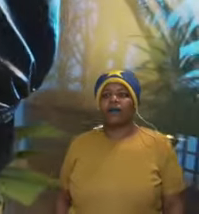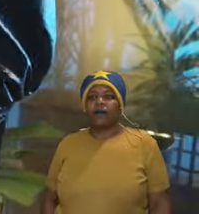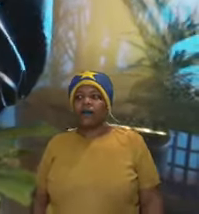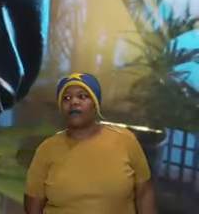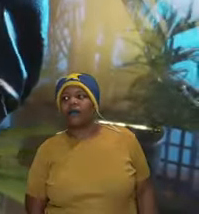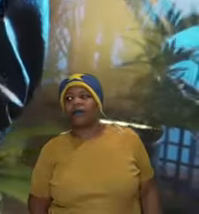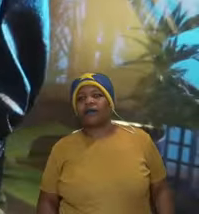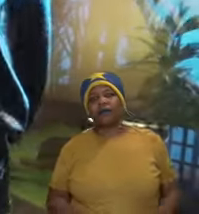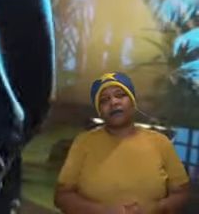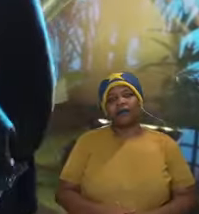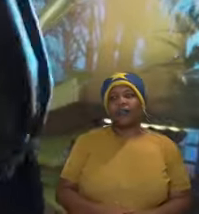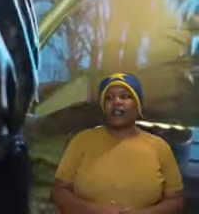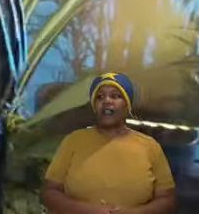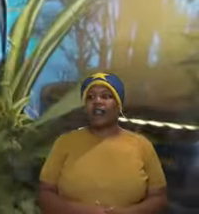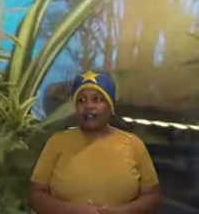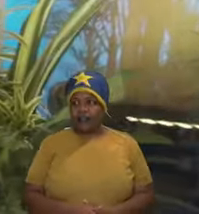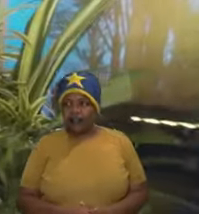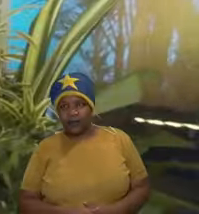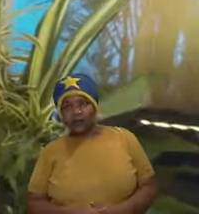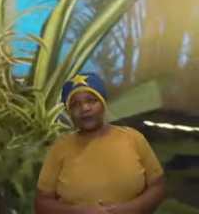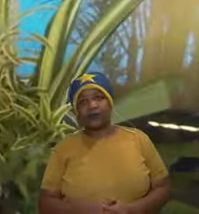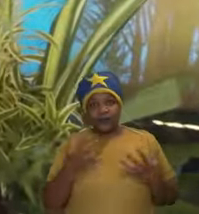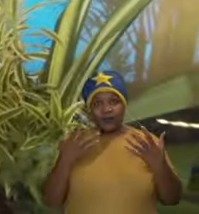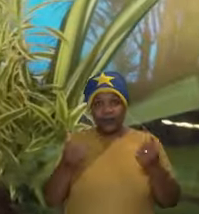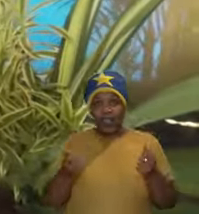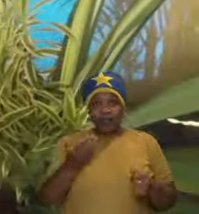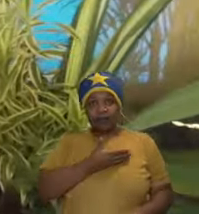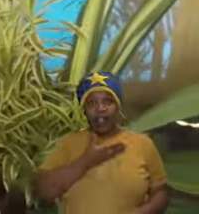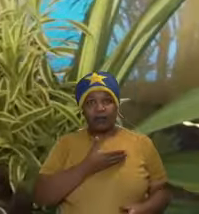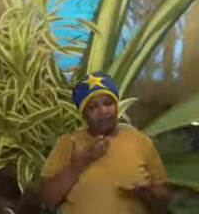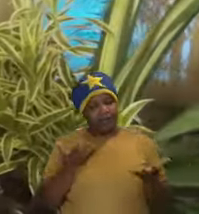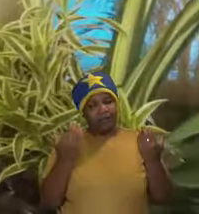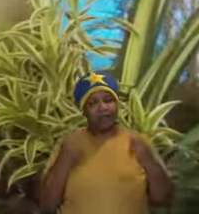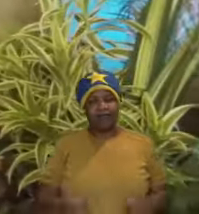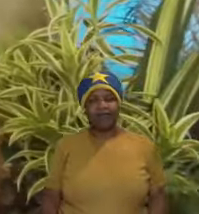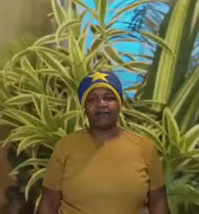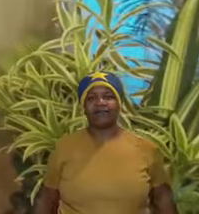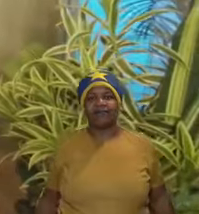Bora. Vixe. Como é que é? Vamos nessa?